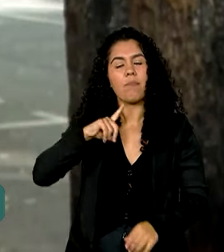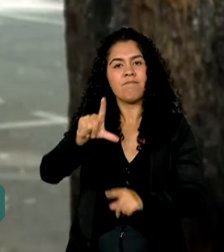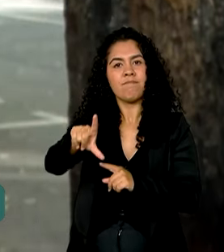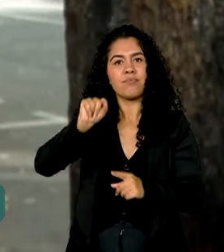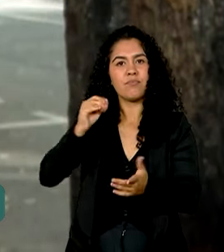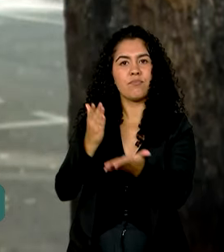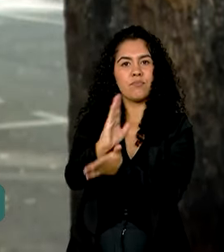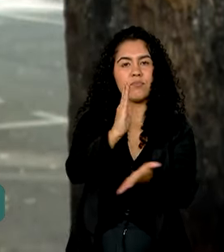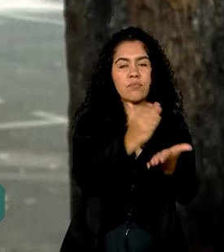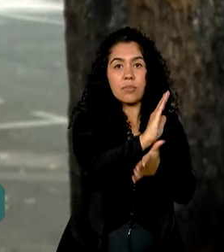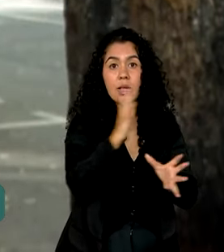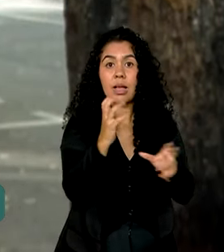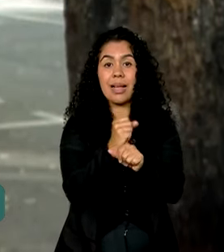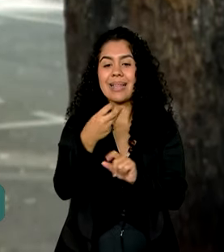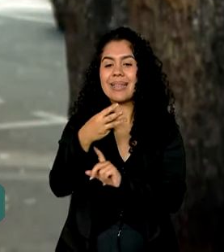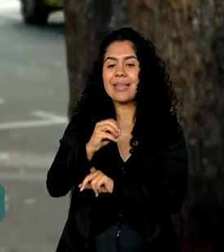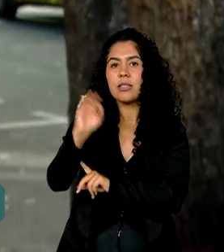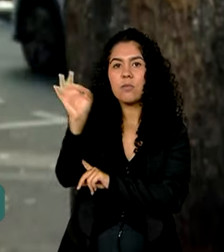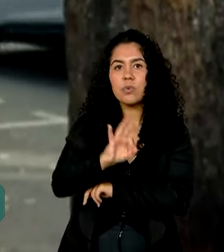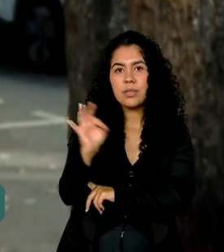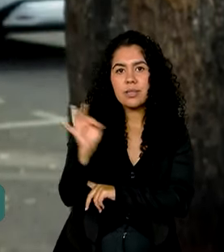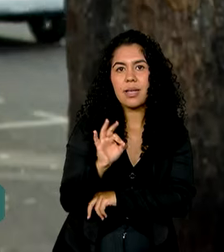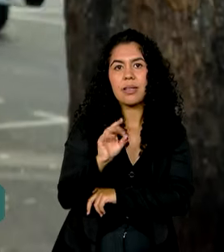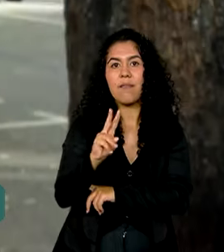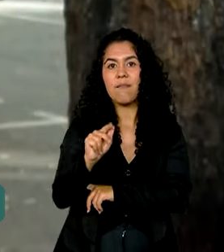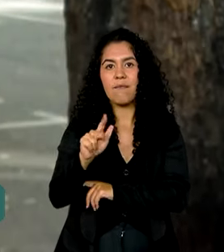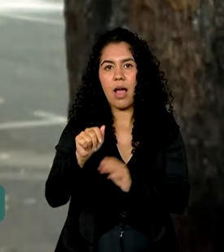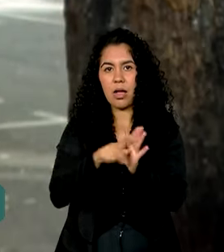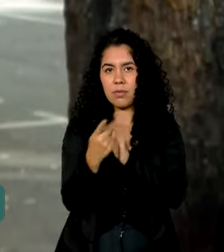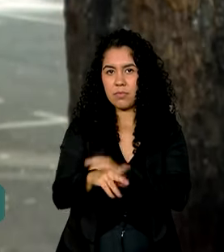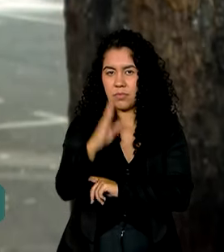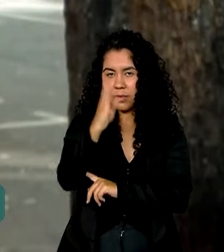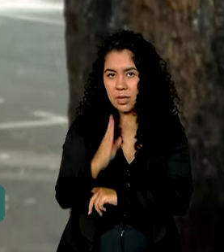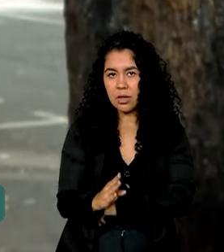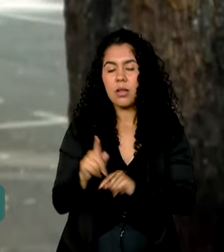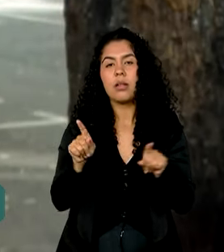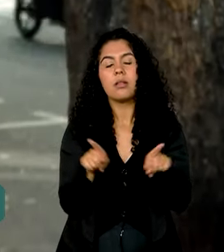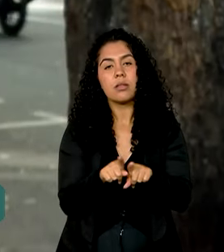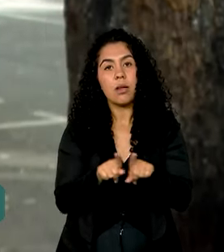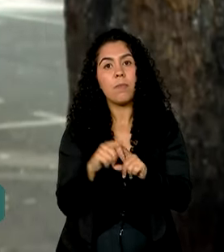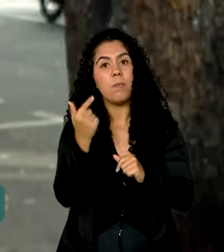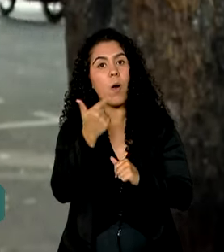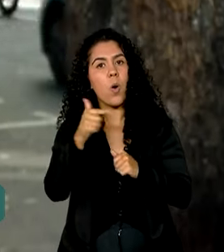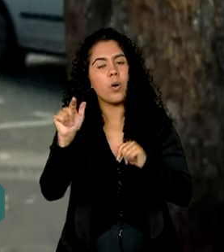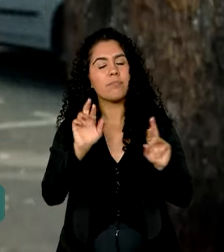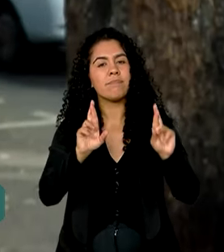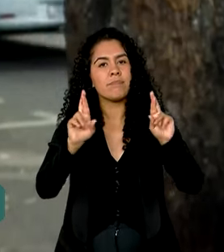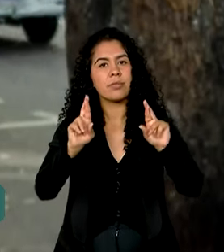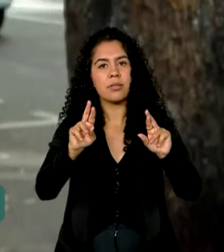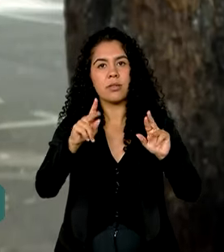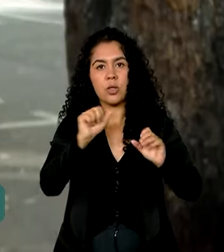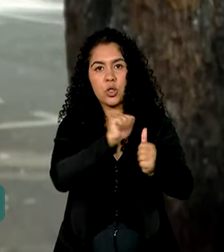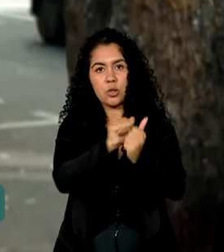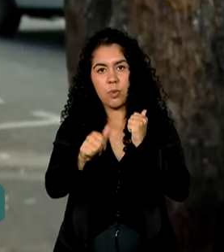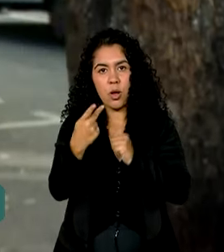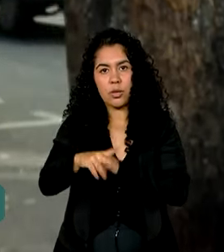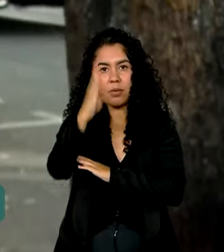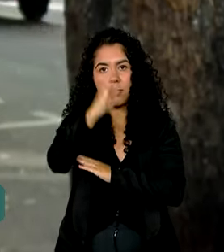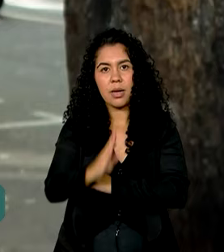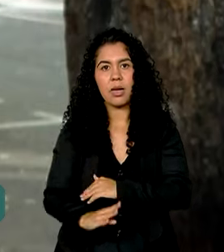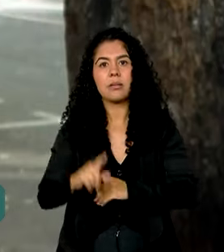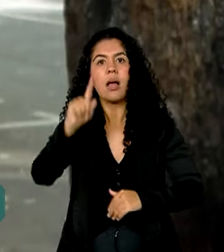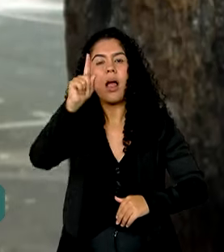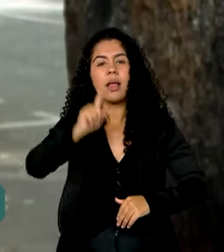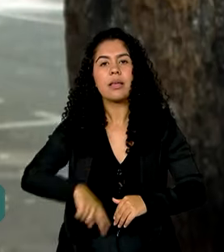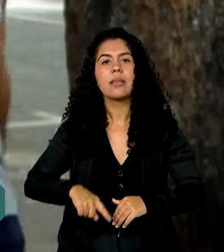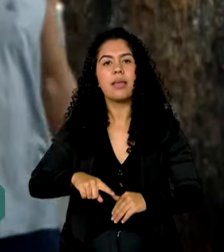de 30% das vagas do Brasil. E outra expectativa do esporte brasileiro é a Copa Ginástica Rítmica, que